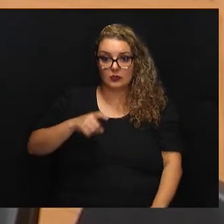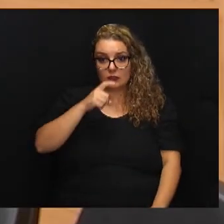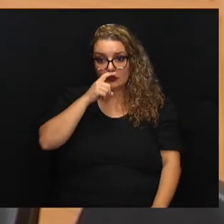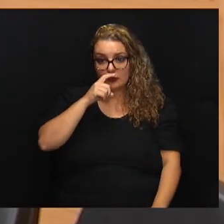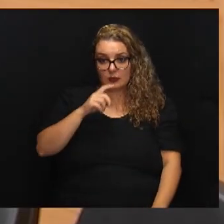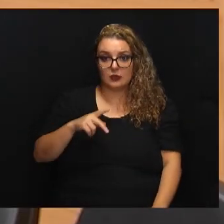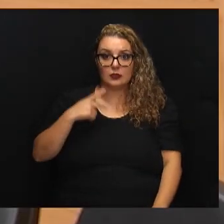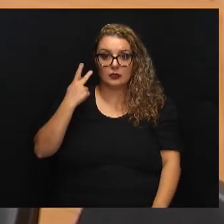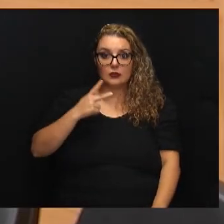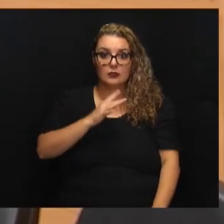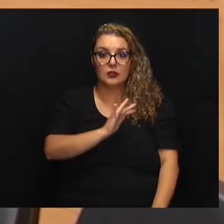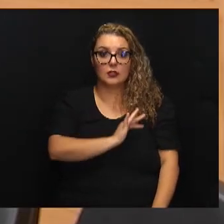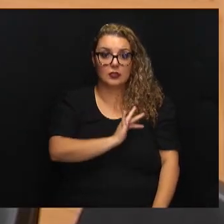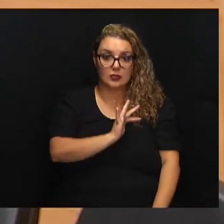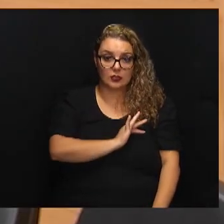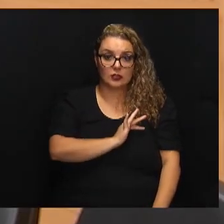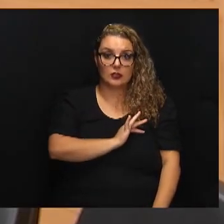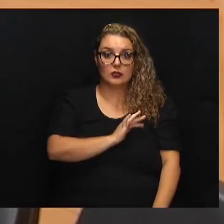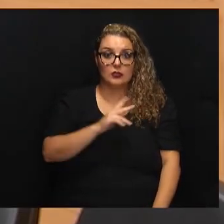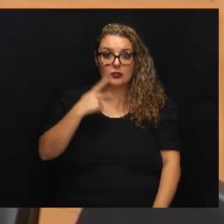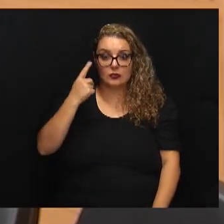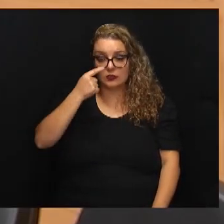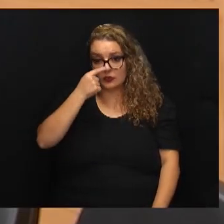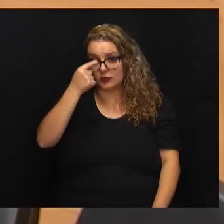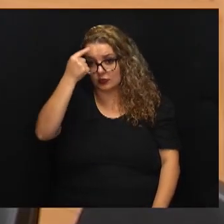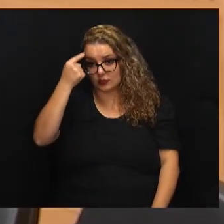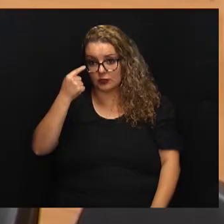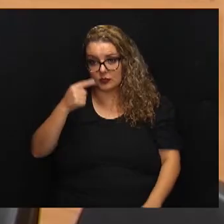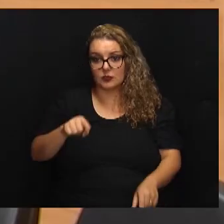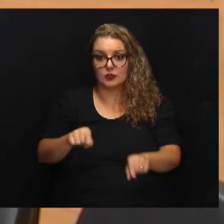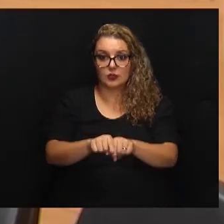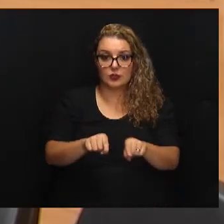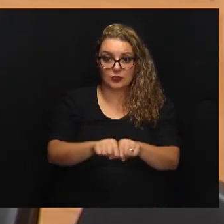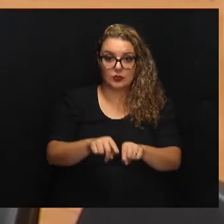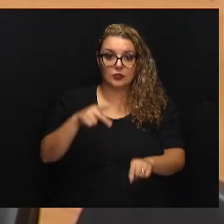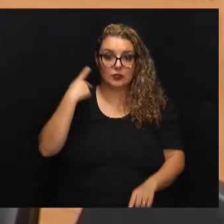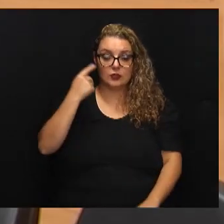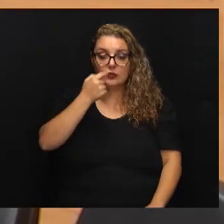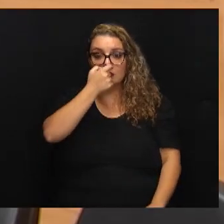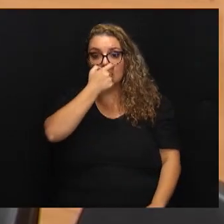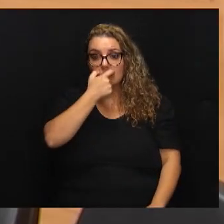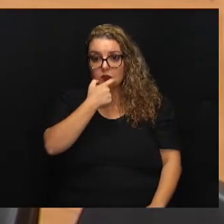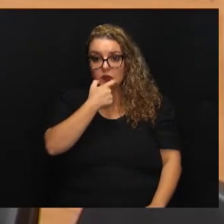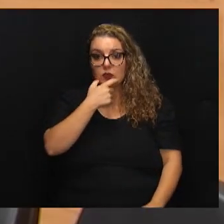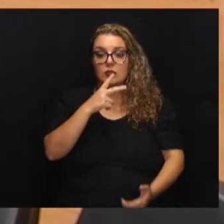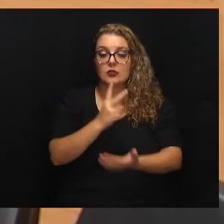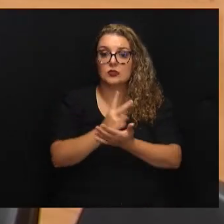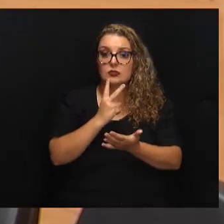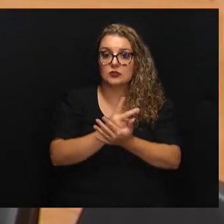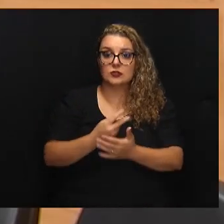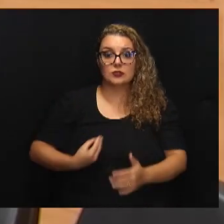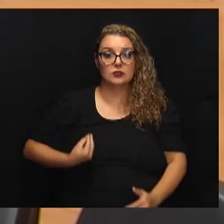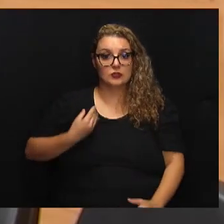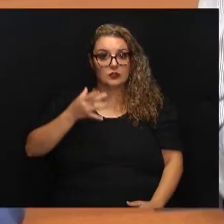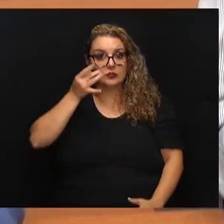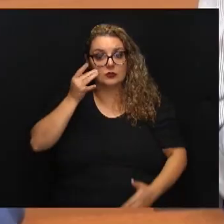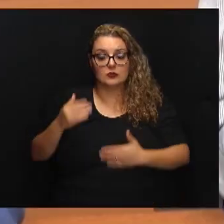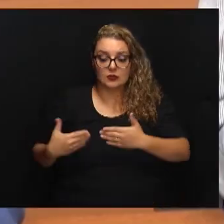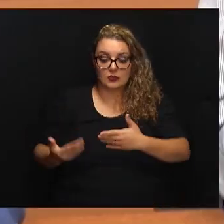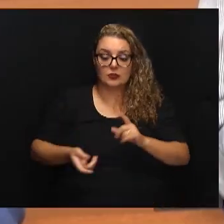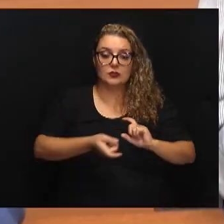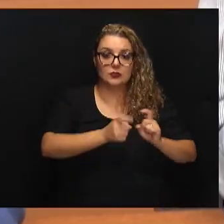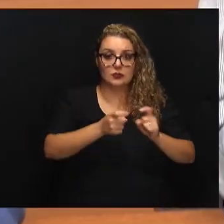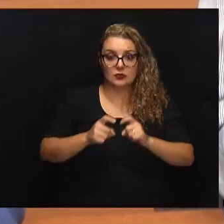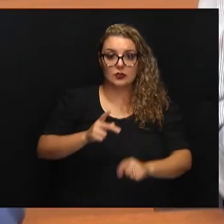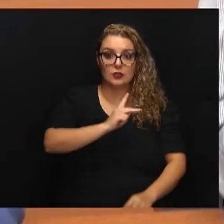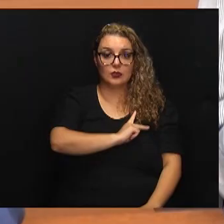vereador Bispo Fernando Mendes, a vereadora Paula Miguel e também o vereador Marrom Cunha, que esteve sempre presente em todas essas reuniões. O